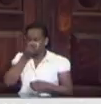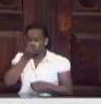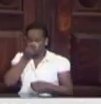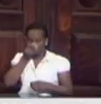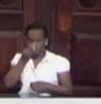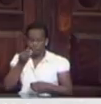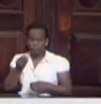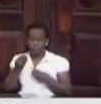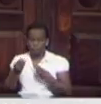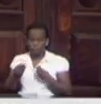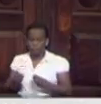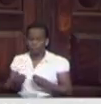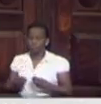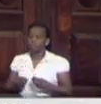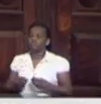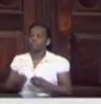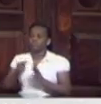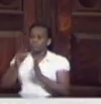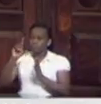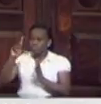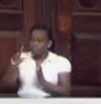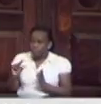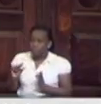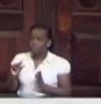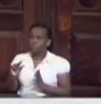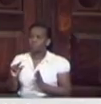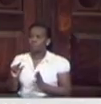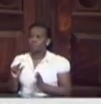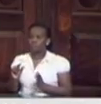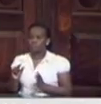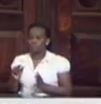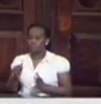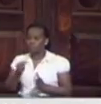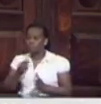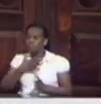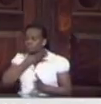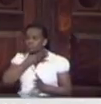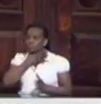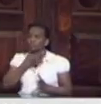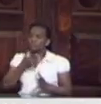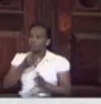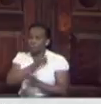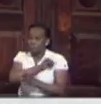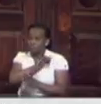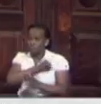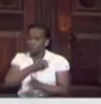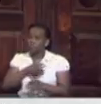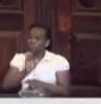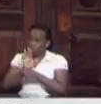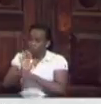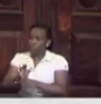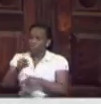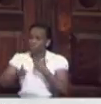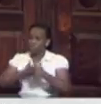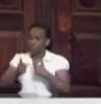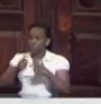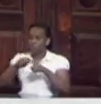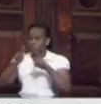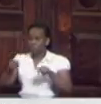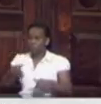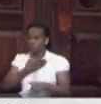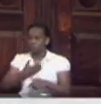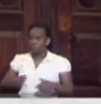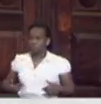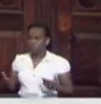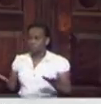a fim de minimizar as finanças do Estado e resolver os problemas dos servidores. Agora,